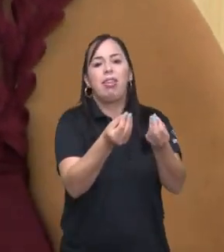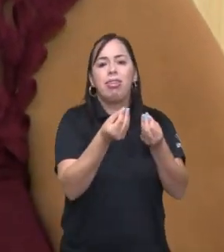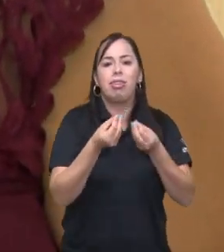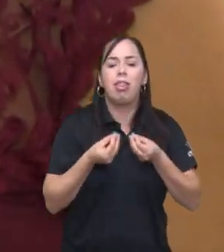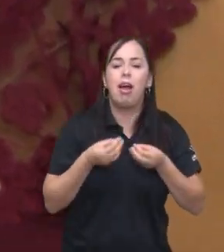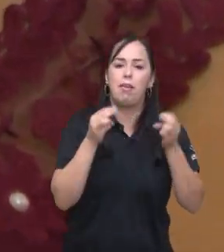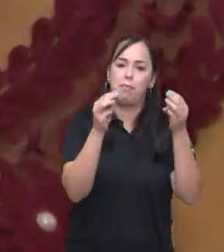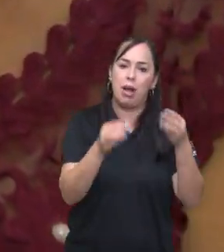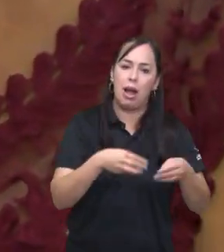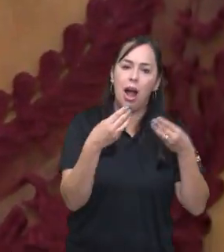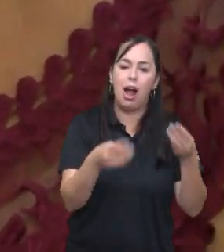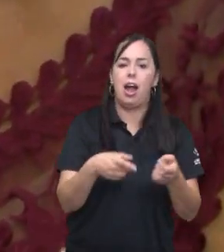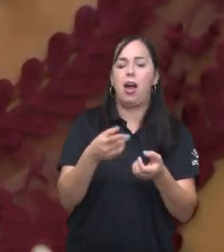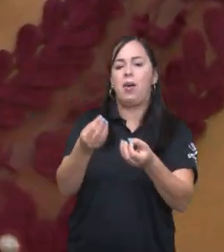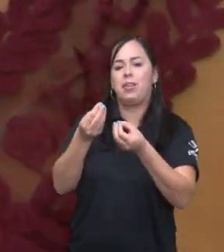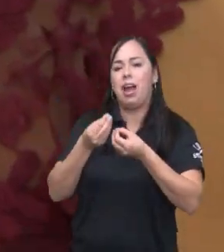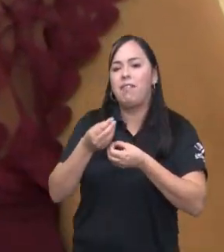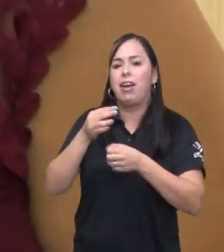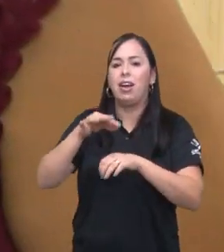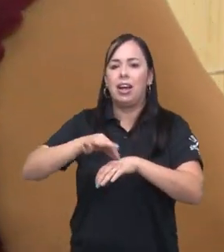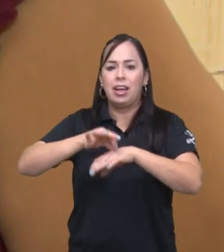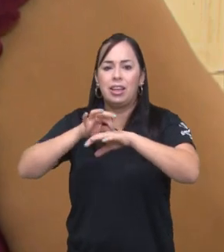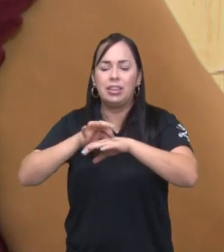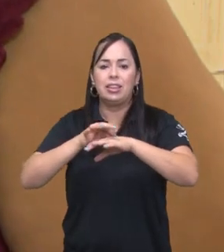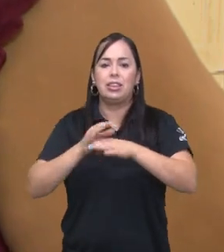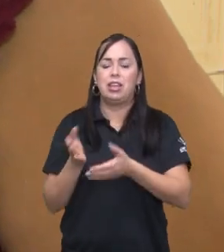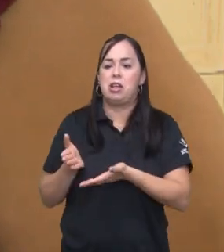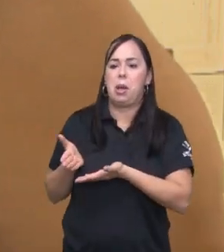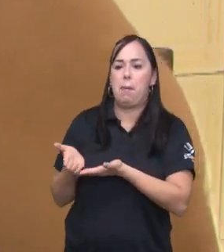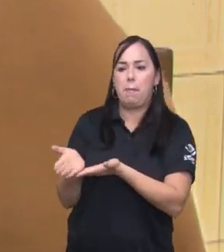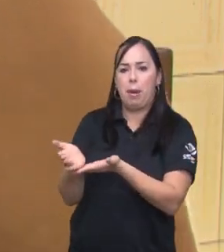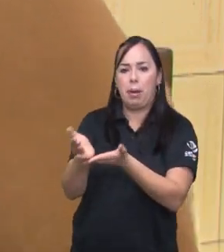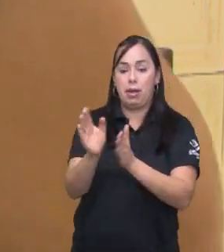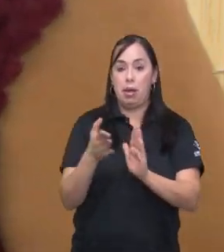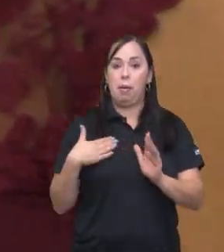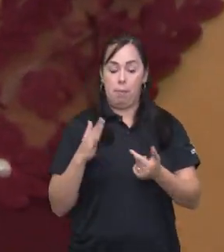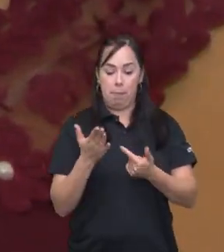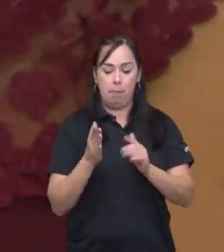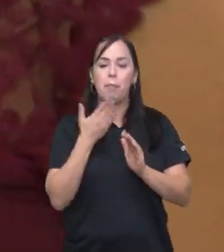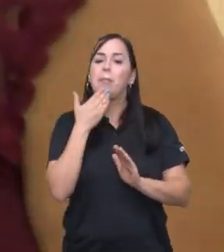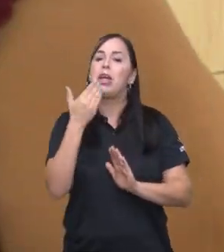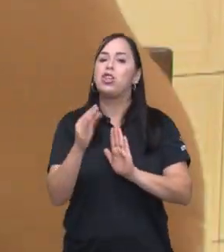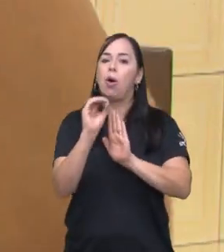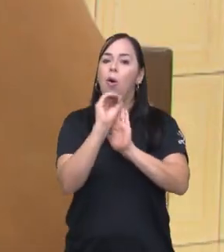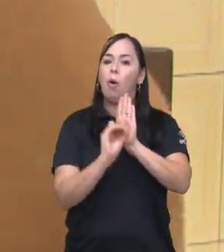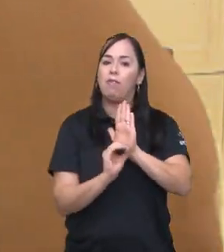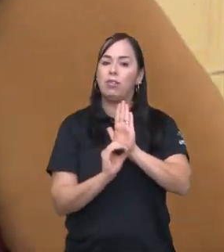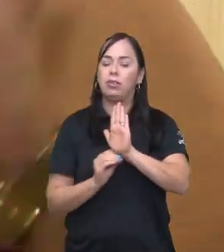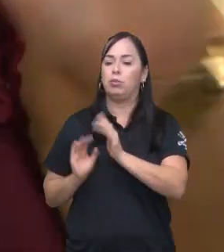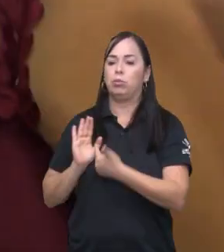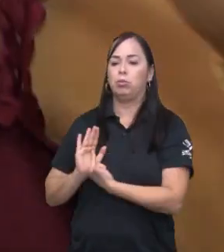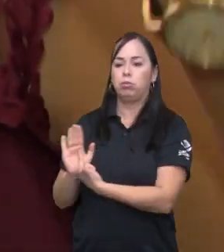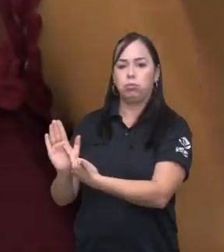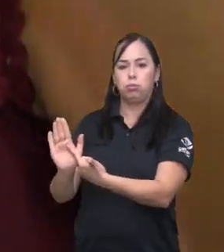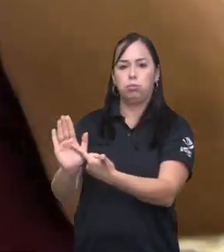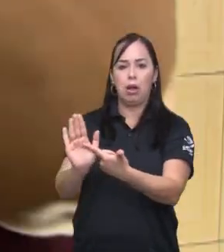carne moída, né? Então a gente saía, fazia um ofício, o presidente de bairro fazia um ofício e